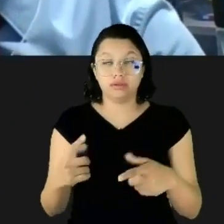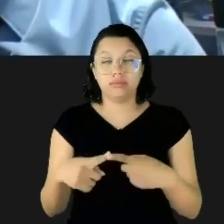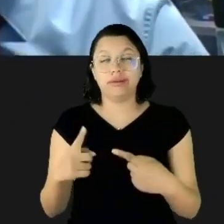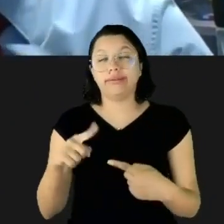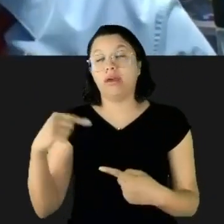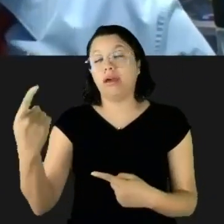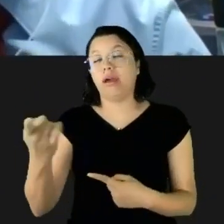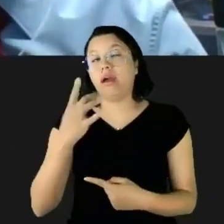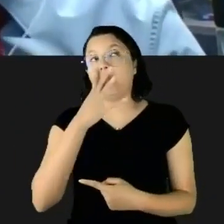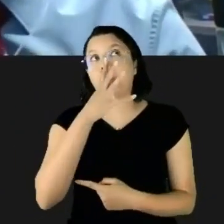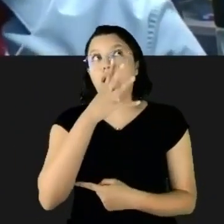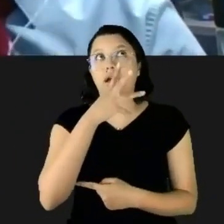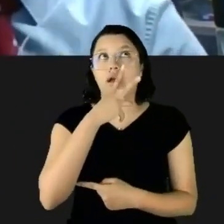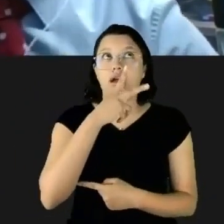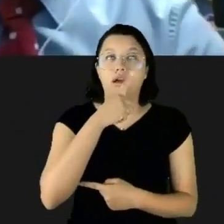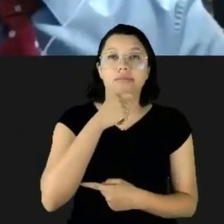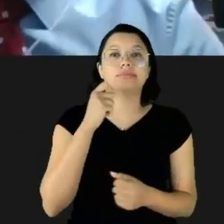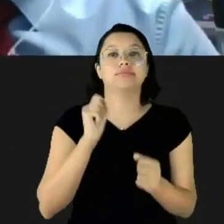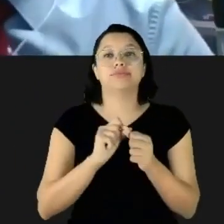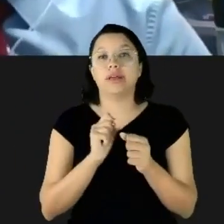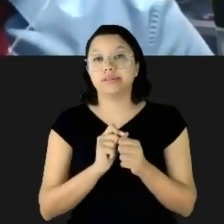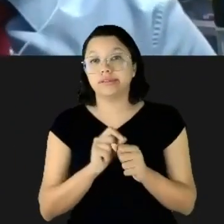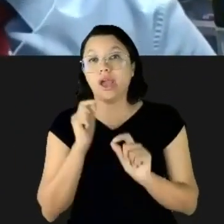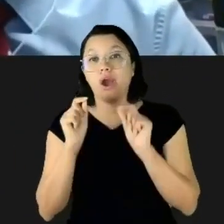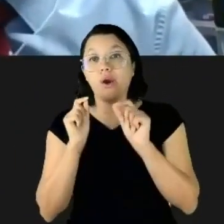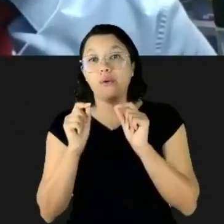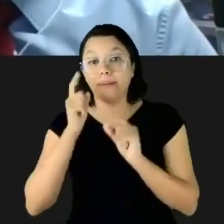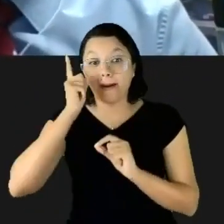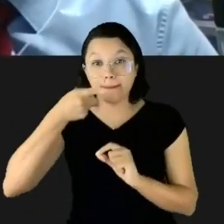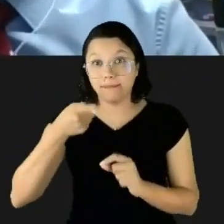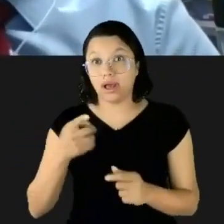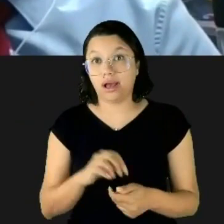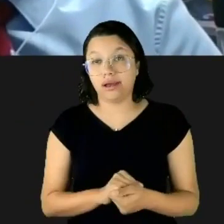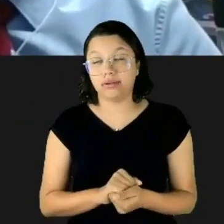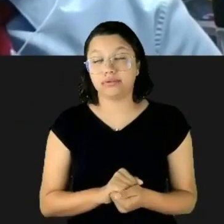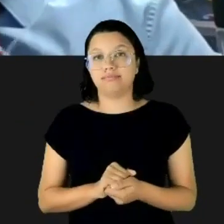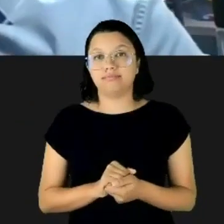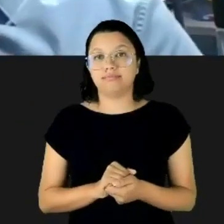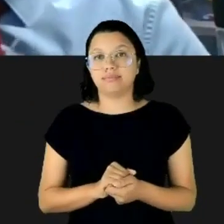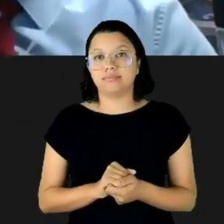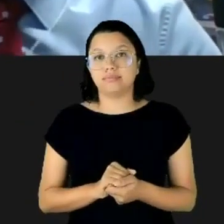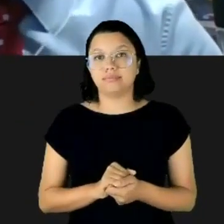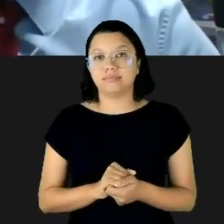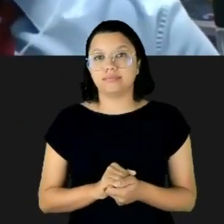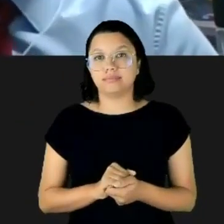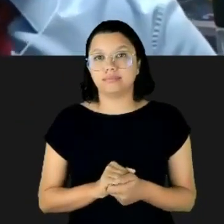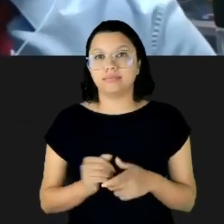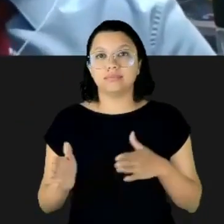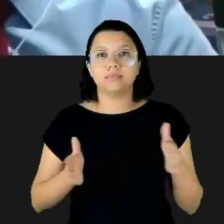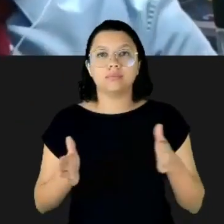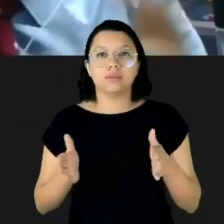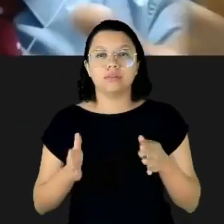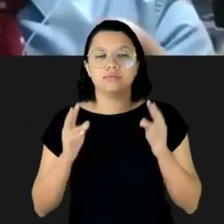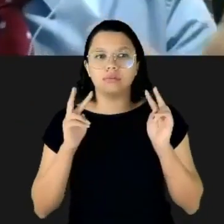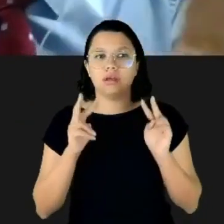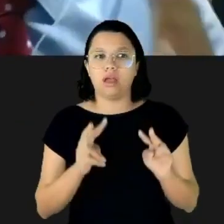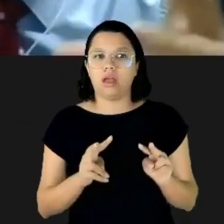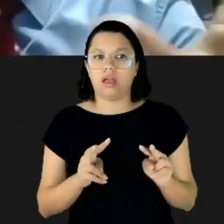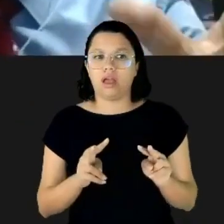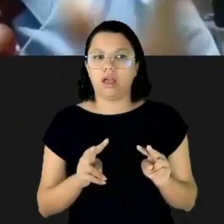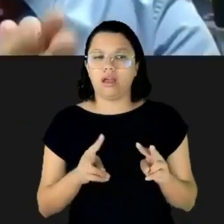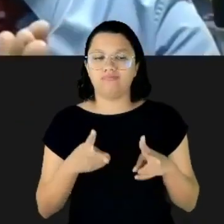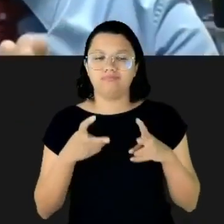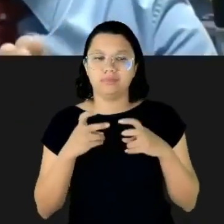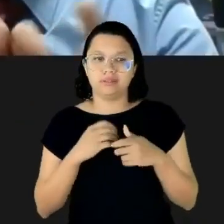para cumprir o que foi determinado. então é um momento de você olhar